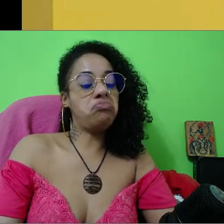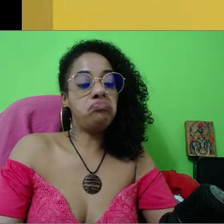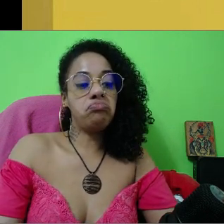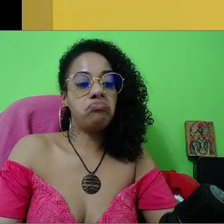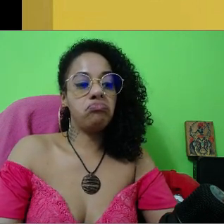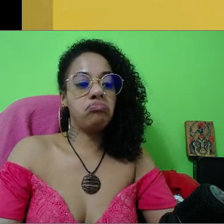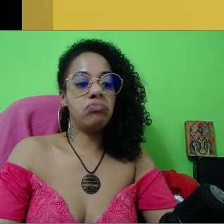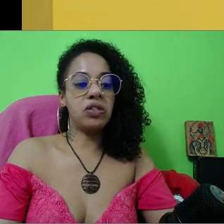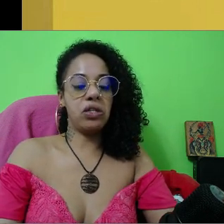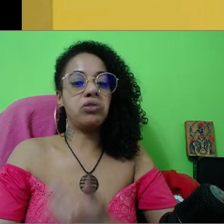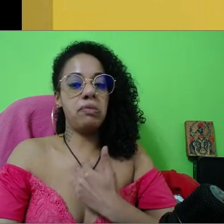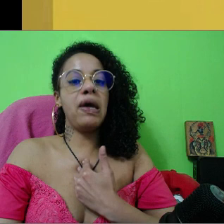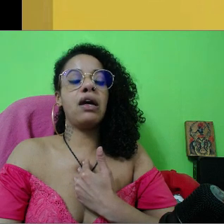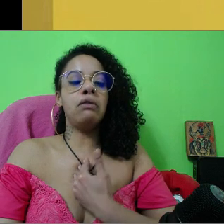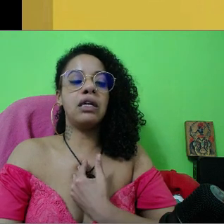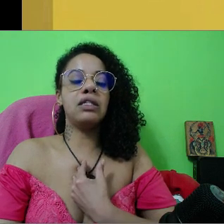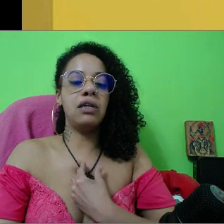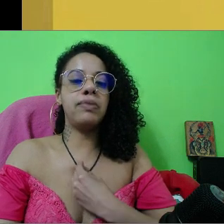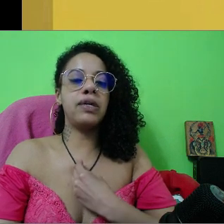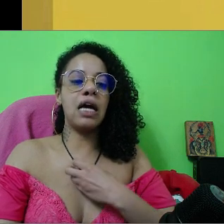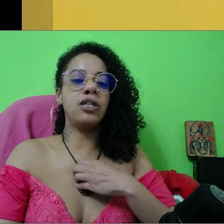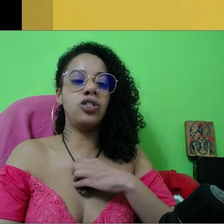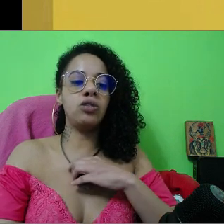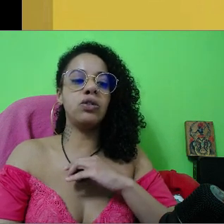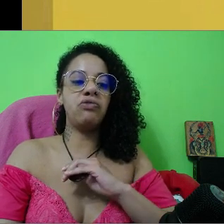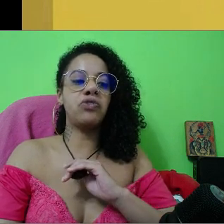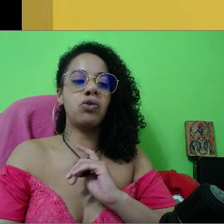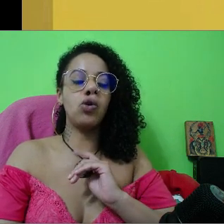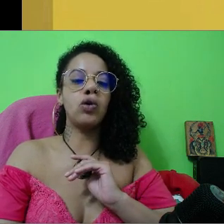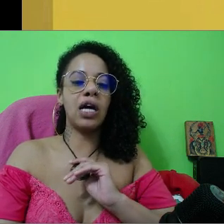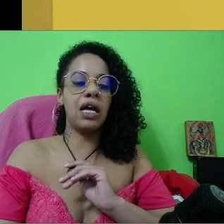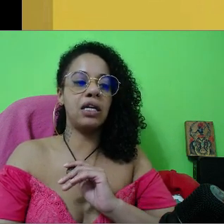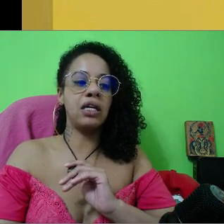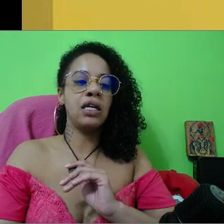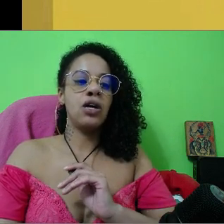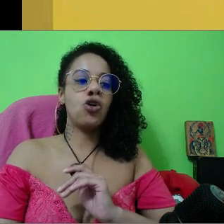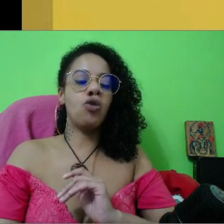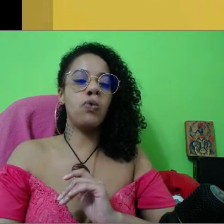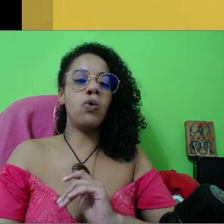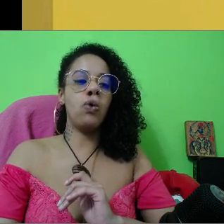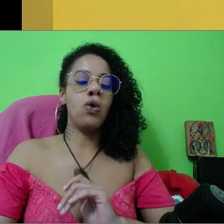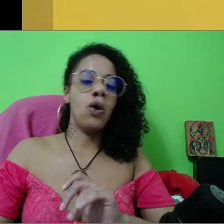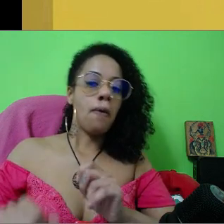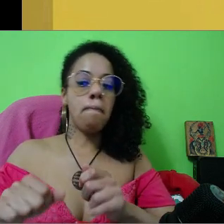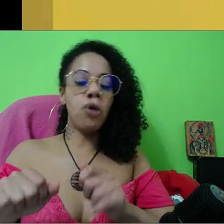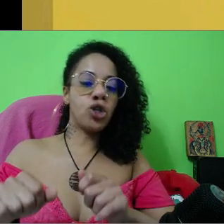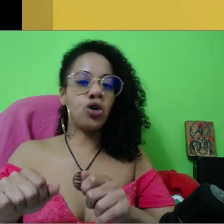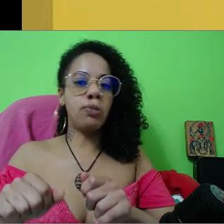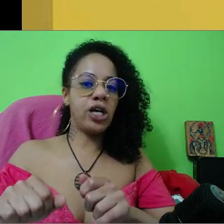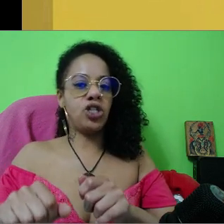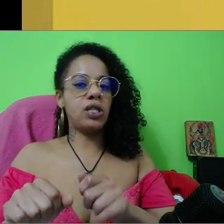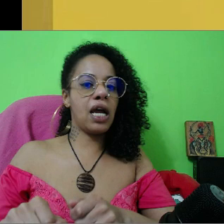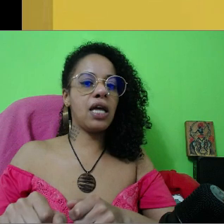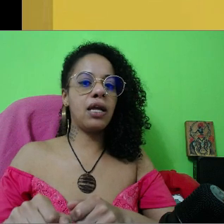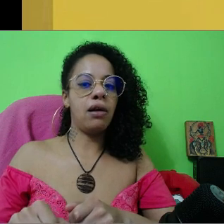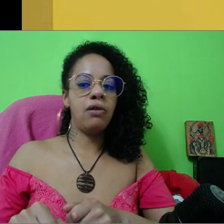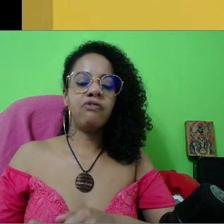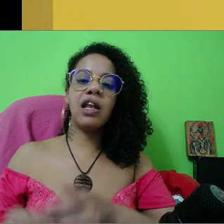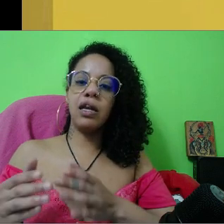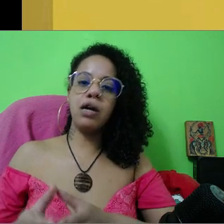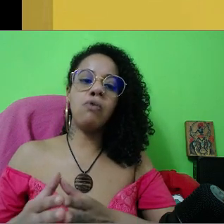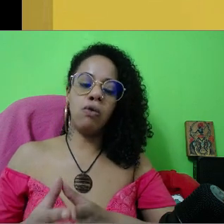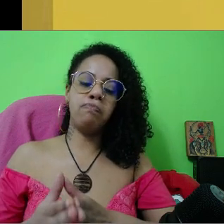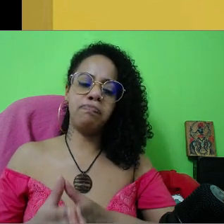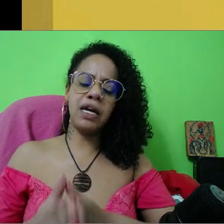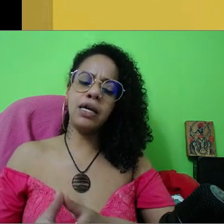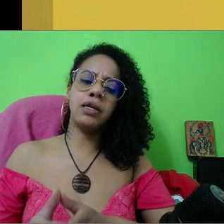então assim eu também quero ter essa liberdade de quando eu for colocada como motoboy de treta